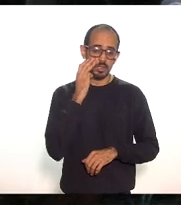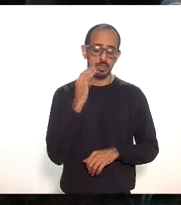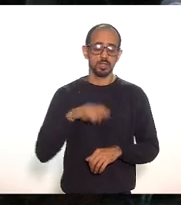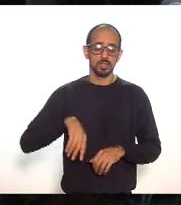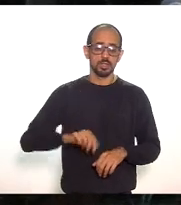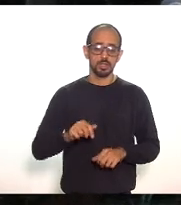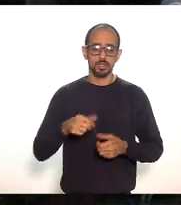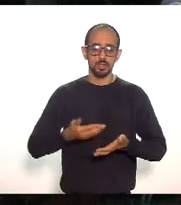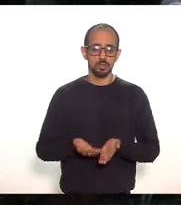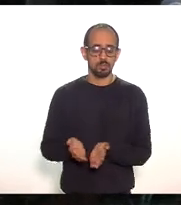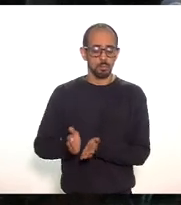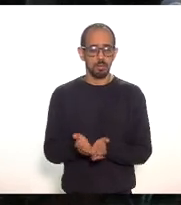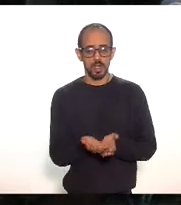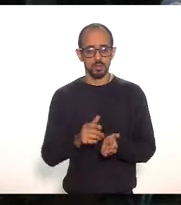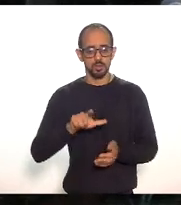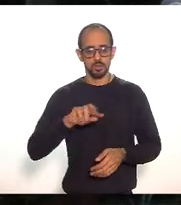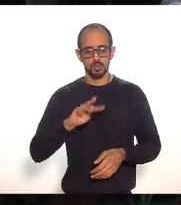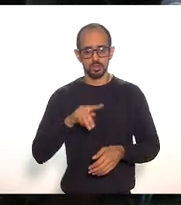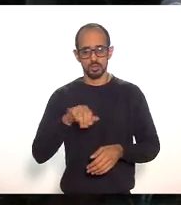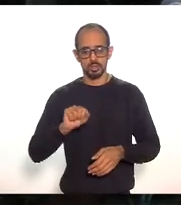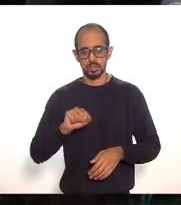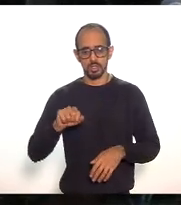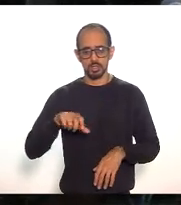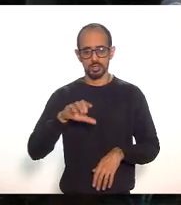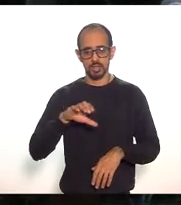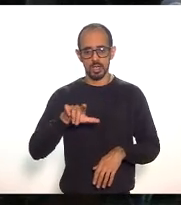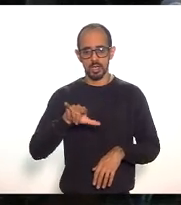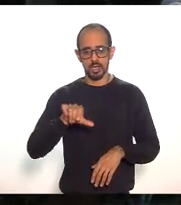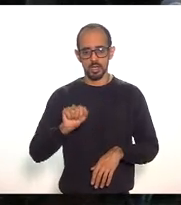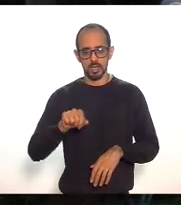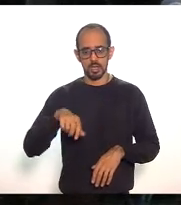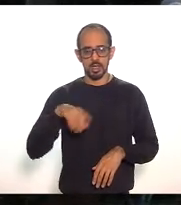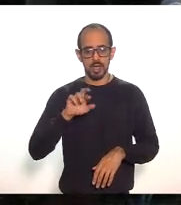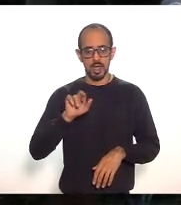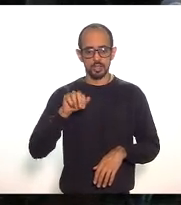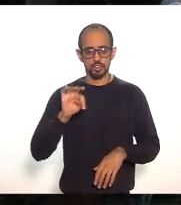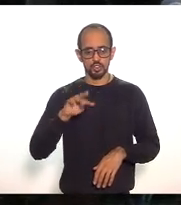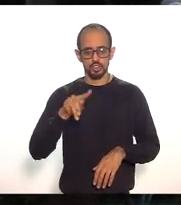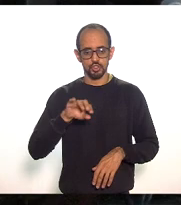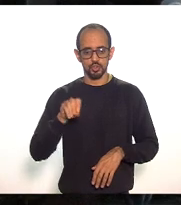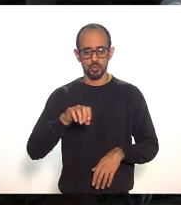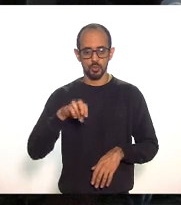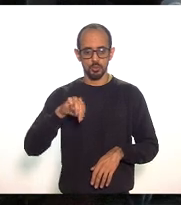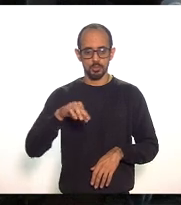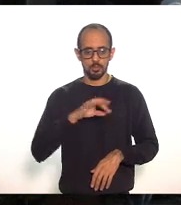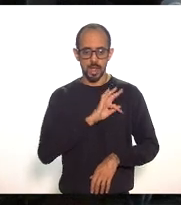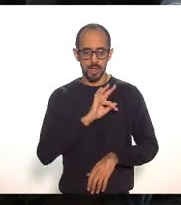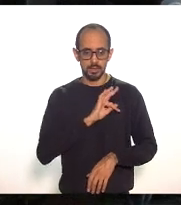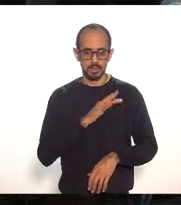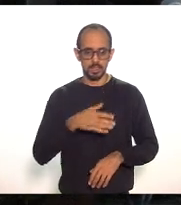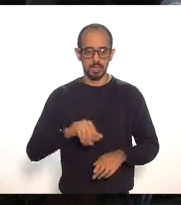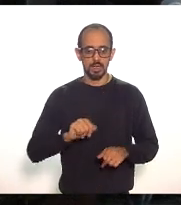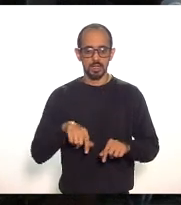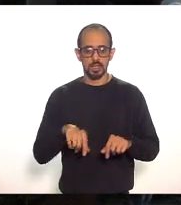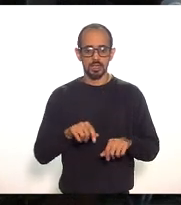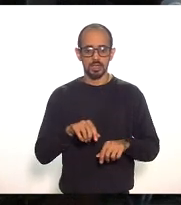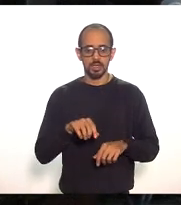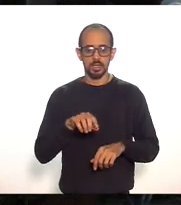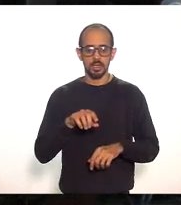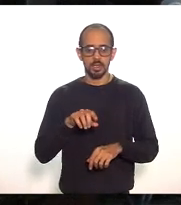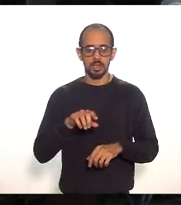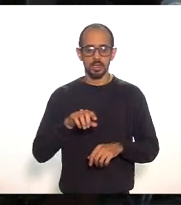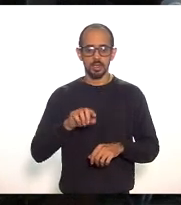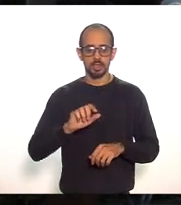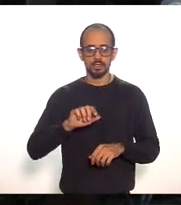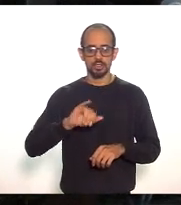Luiz Paulo, Bebeto, Lucinha, Sérgio Fernandes, Célia Jordão, Giovanni Ratinho, Marta Rocha, Samuel Malafaia, Carlos Minks, Zeidan, Valdeci da Saúde, Dionísio Lins,